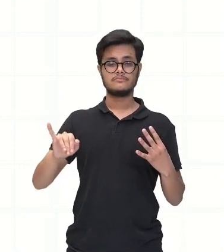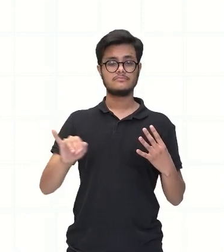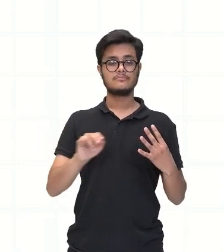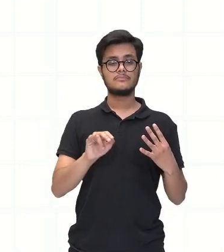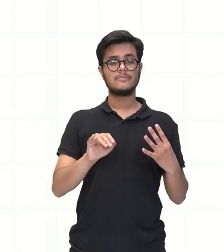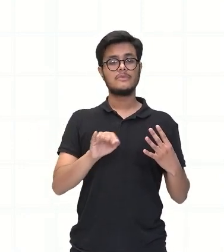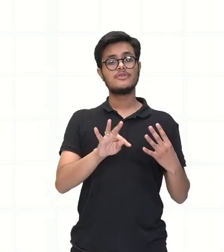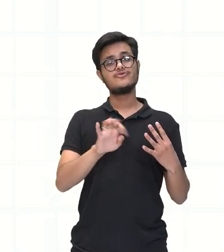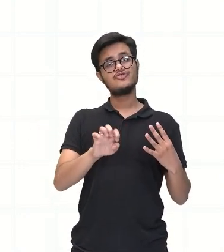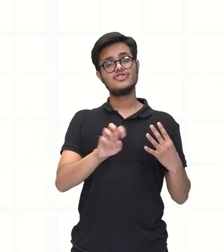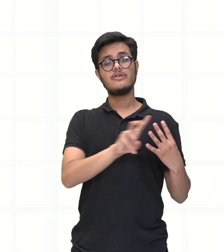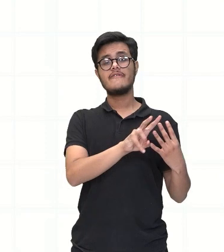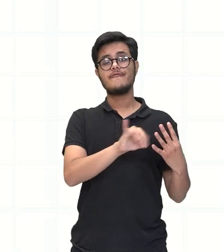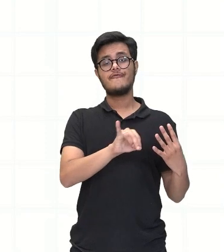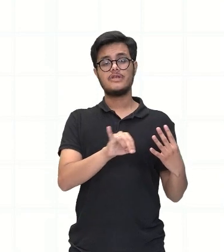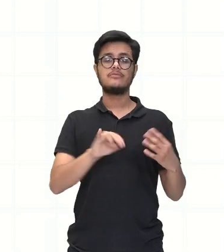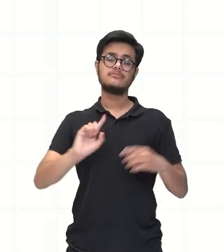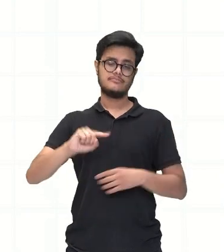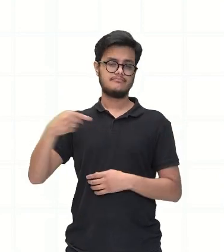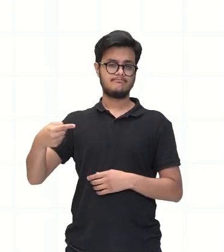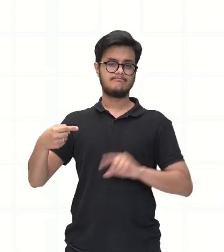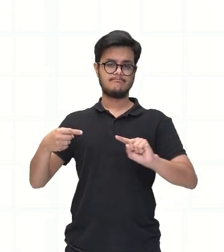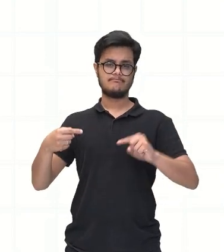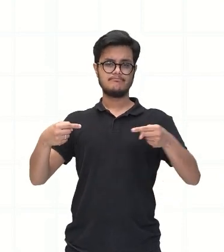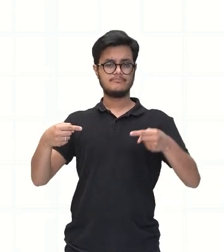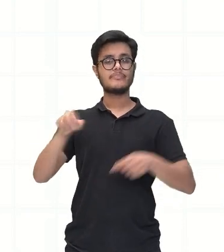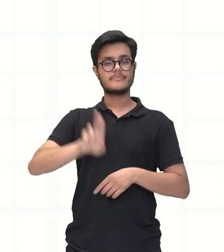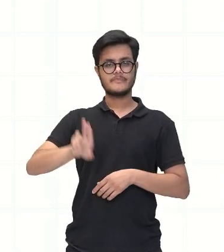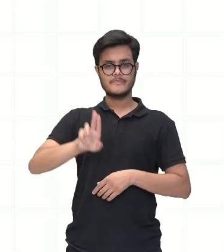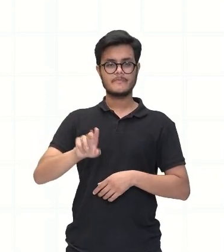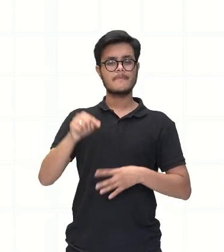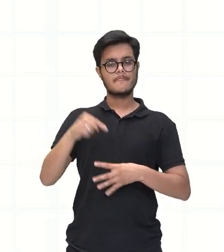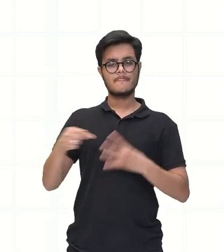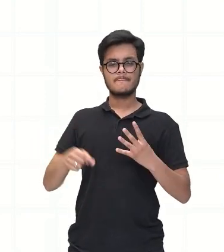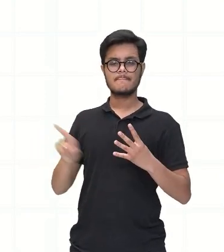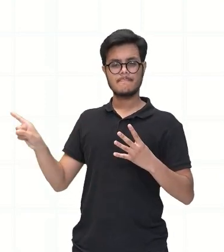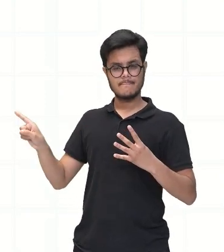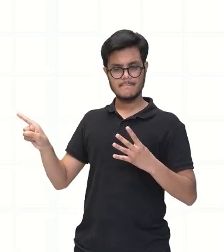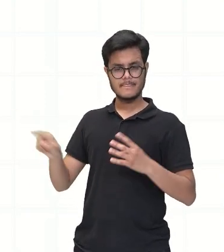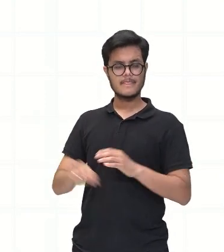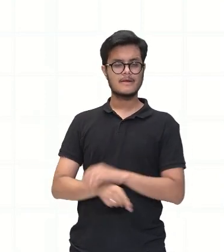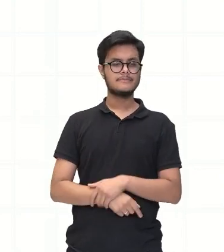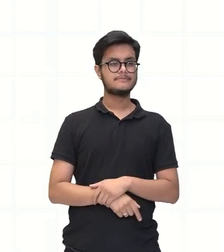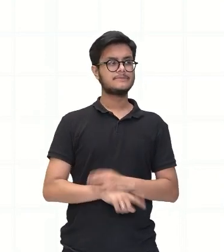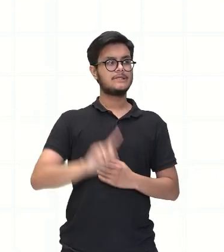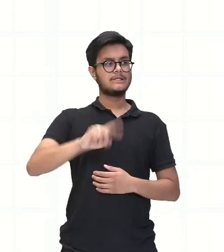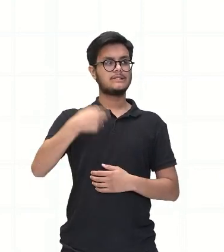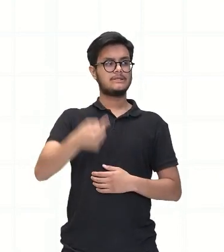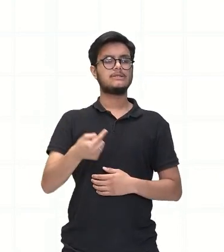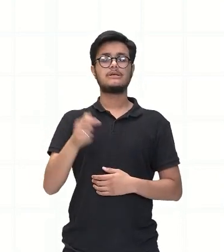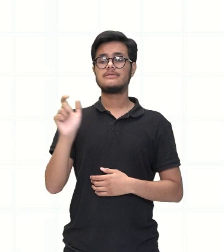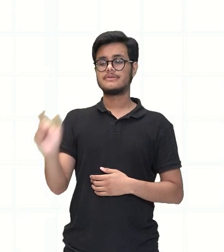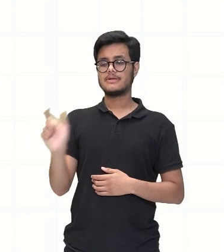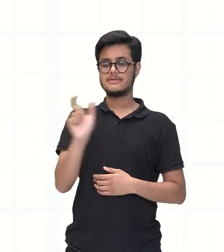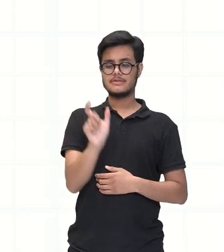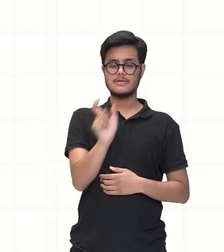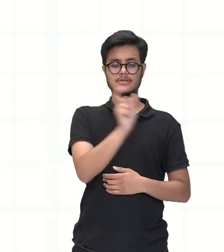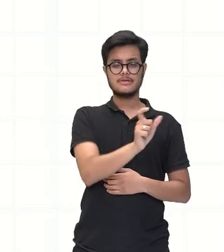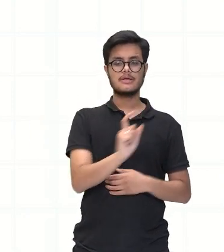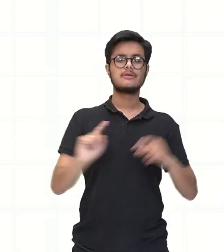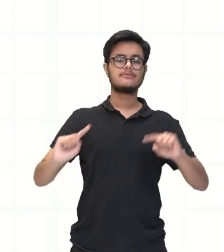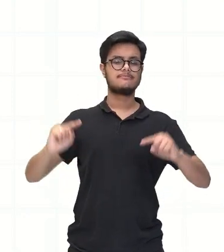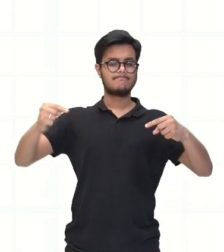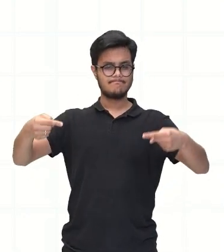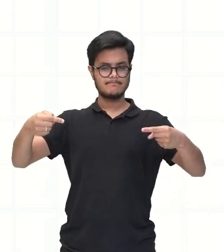pássaro, o bem-te-vi. Ok? Notaram? Junção aí de 3 palavras, ele vai utilizar